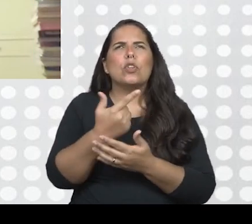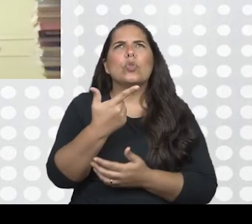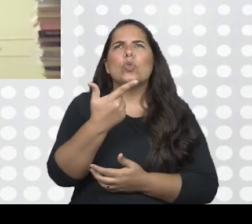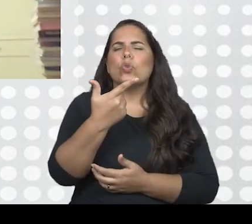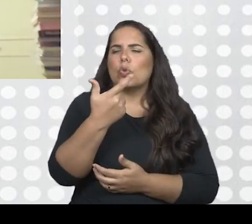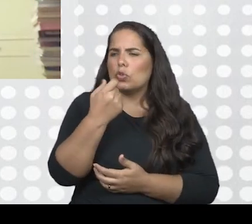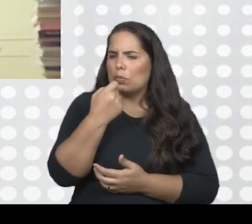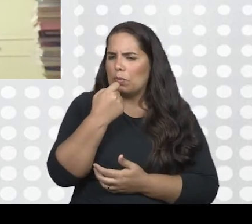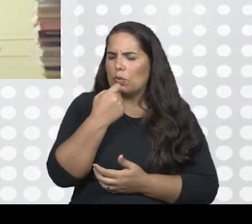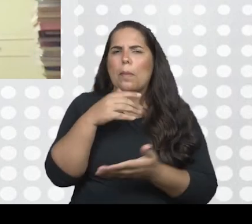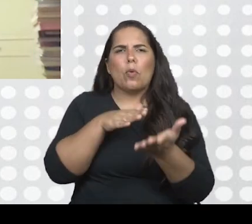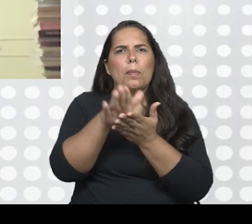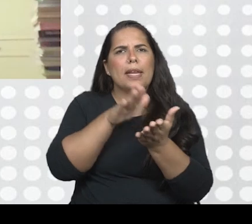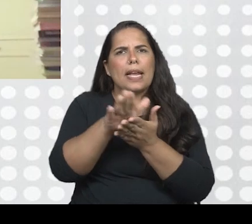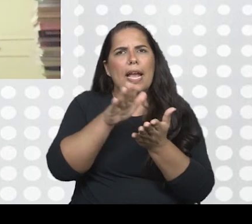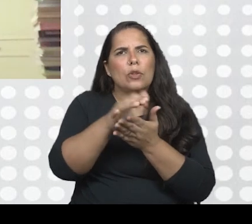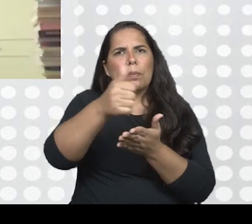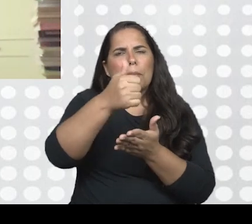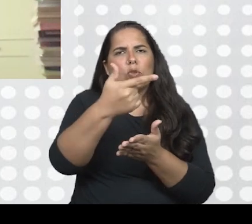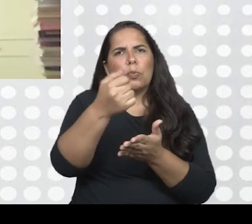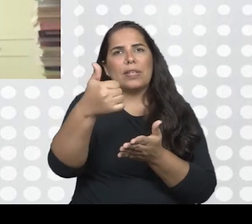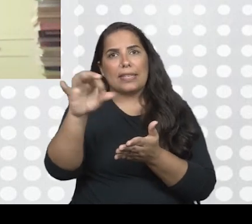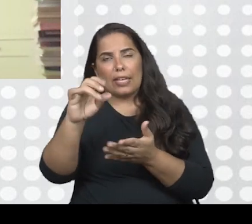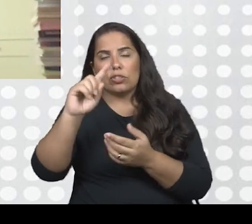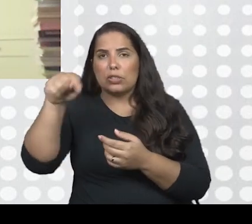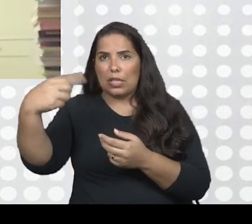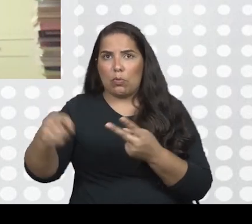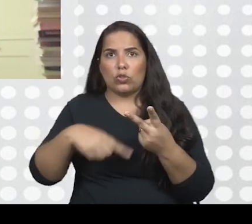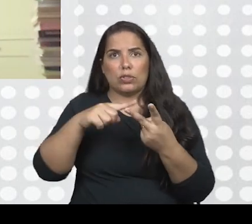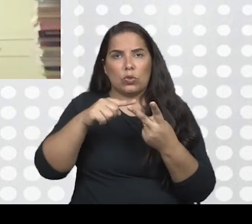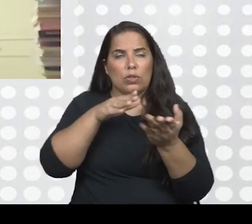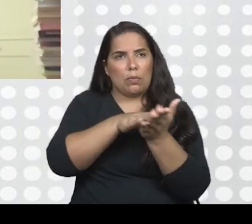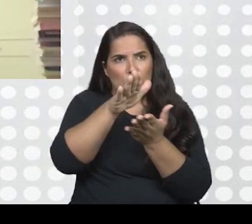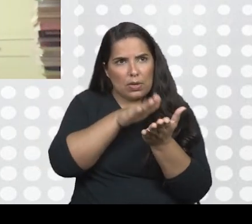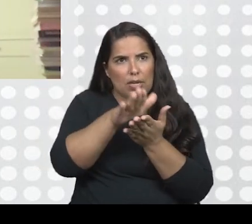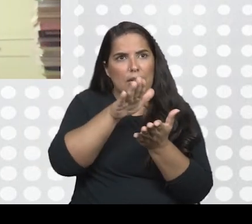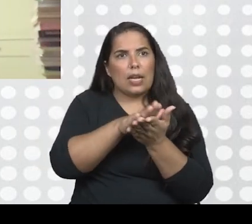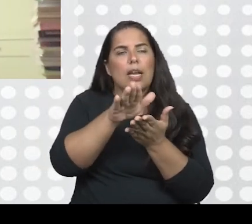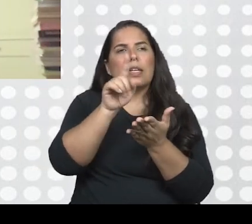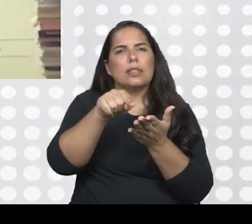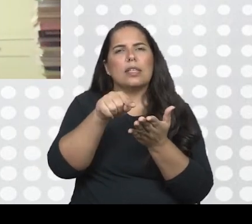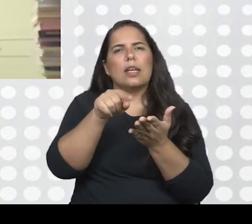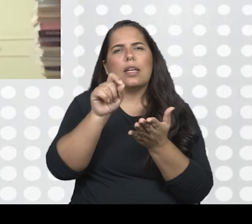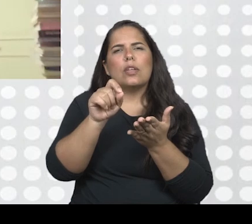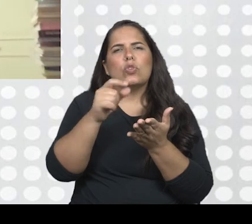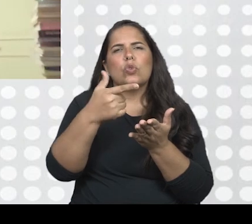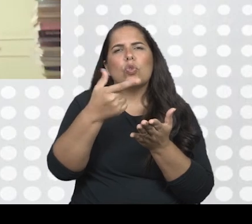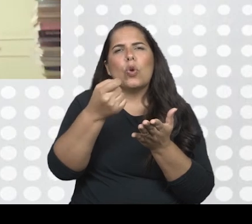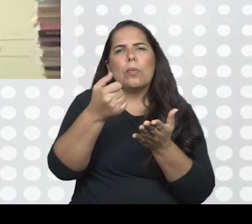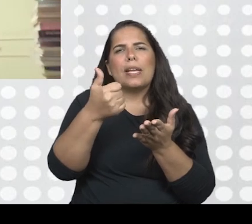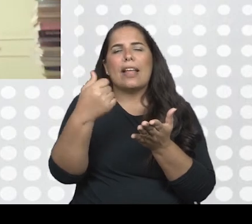2000, publicada, a primeira versão em 2010, depois uma segunda edição foi publicada